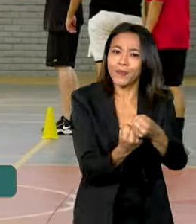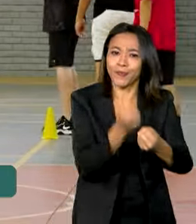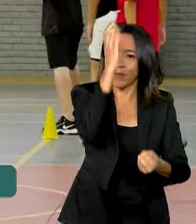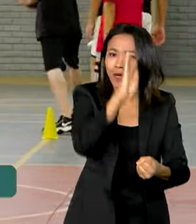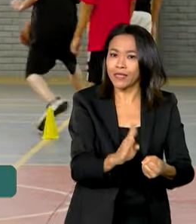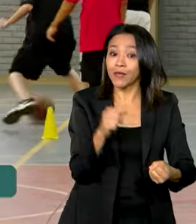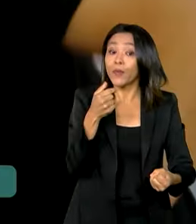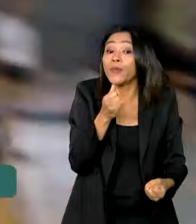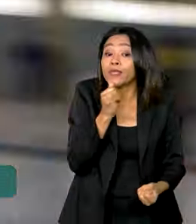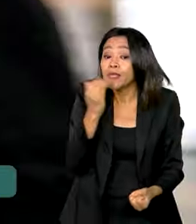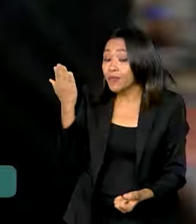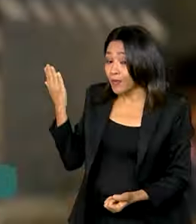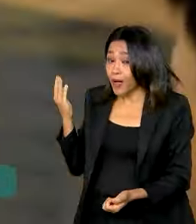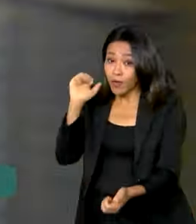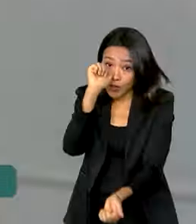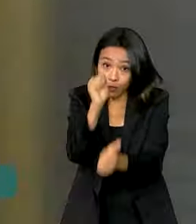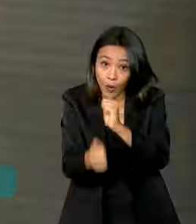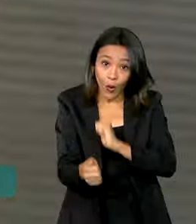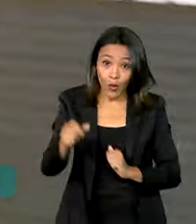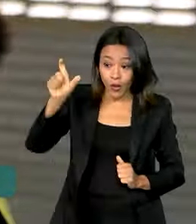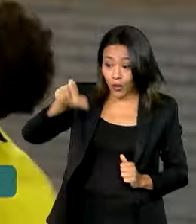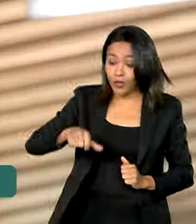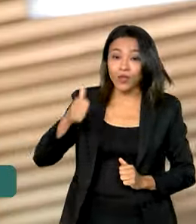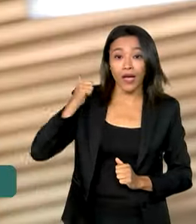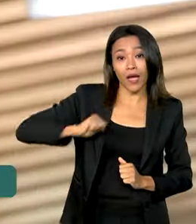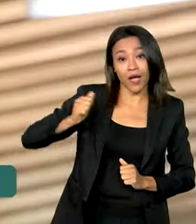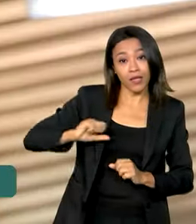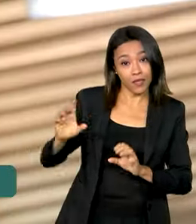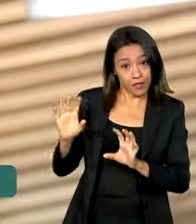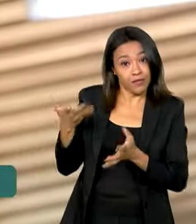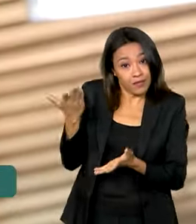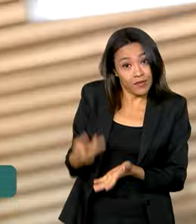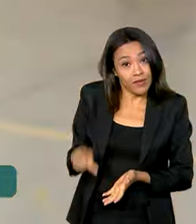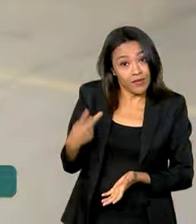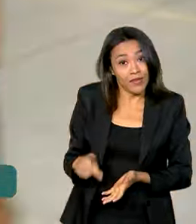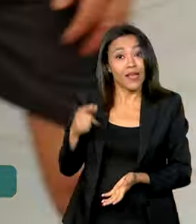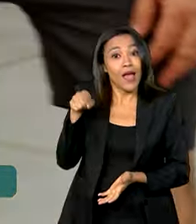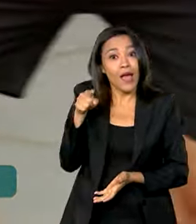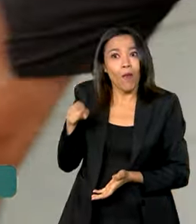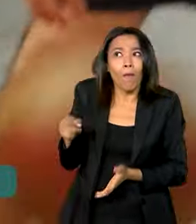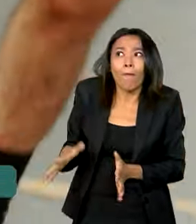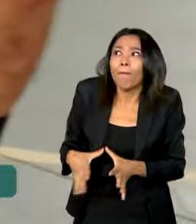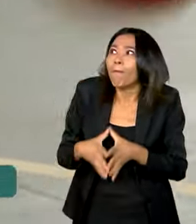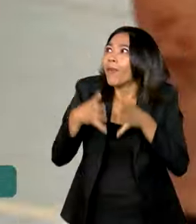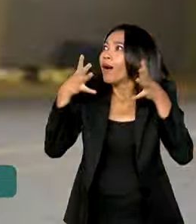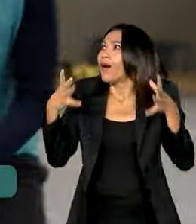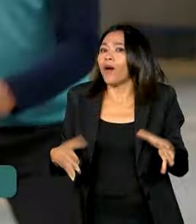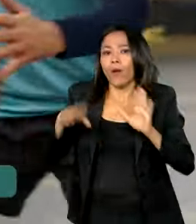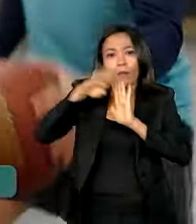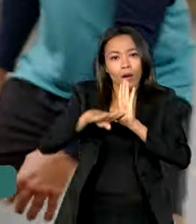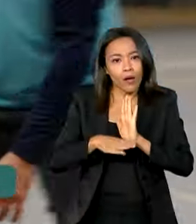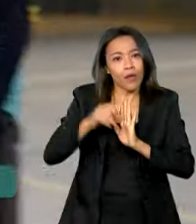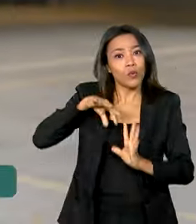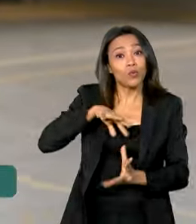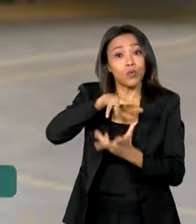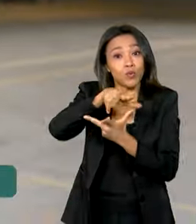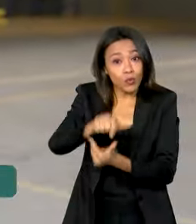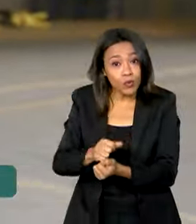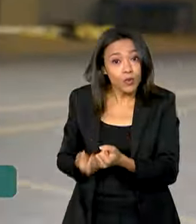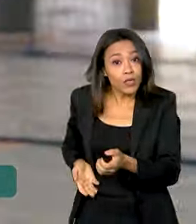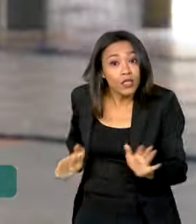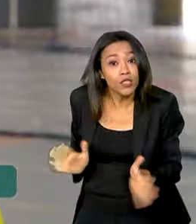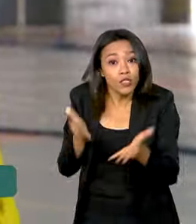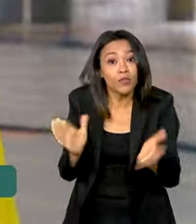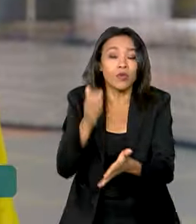é o bolsa atleta criado há 20 anos e que hoje é um dos maiores programas do mundo de incentivo direto a